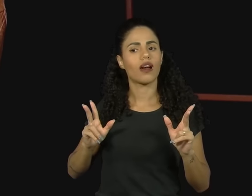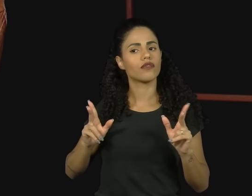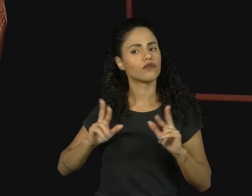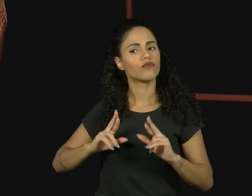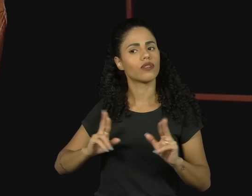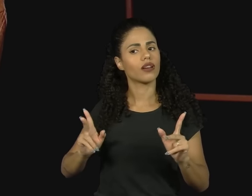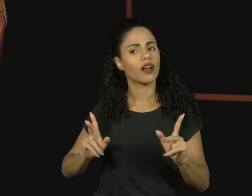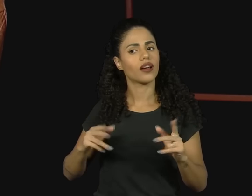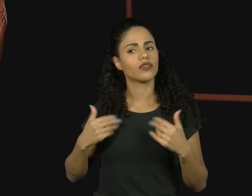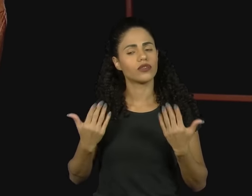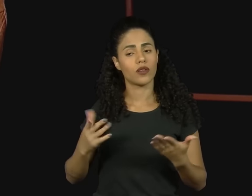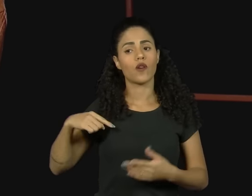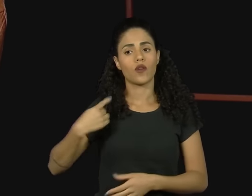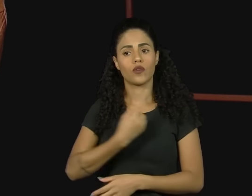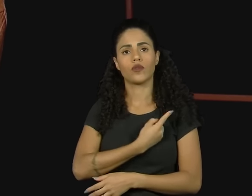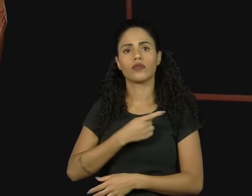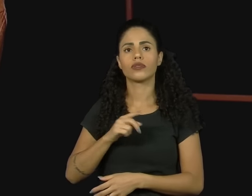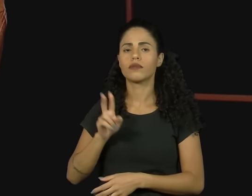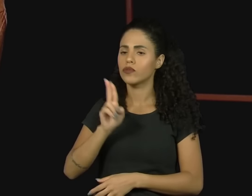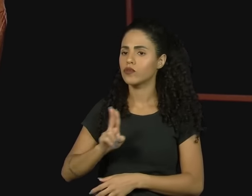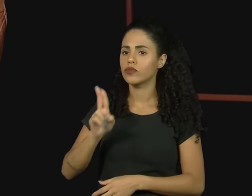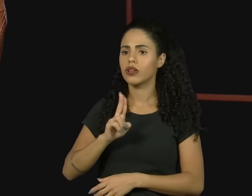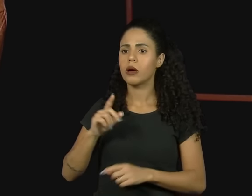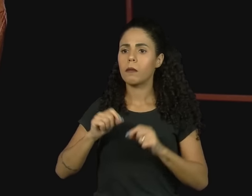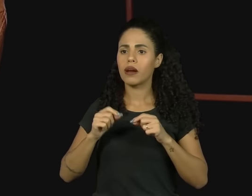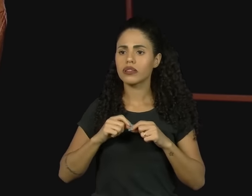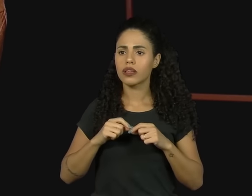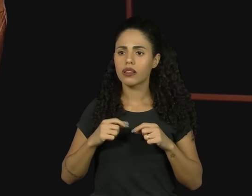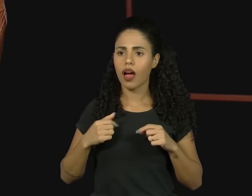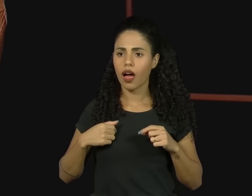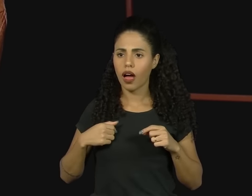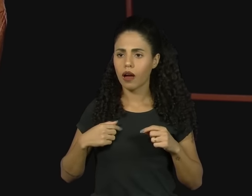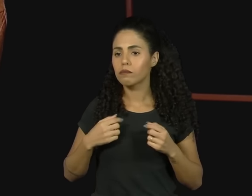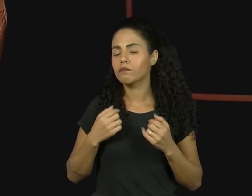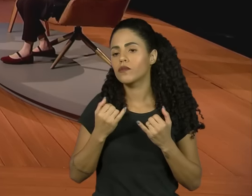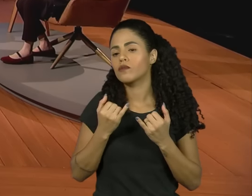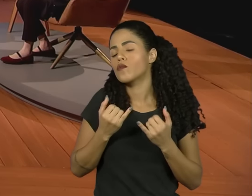realidade. A gente está usando cada vez menos roupa e cada vez mais